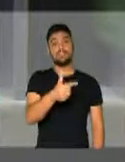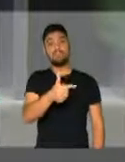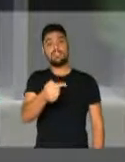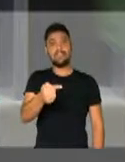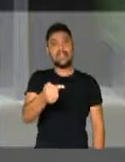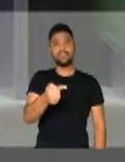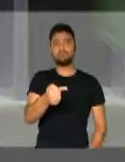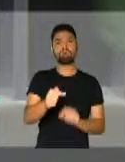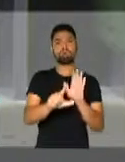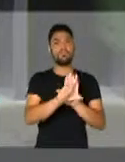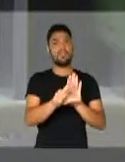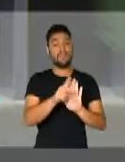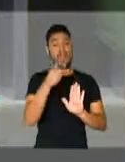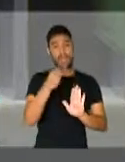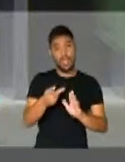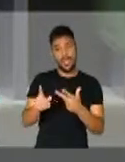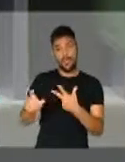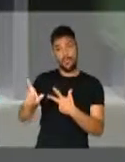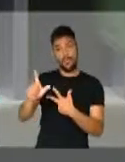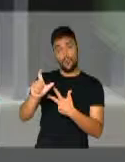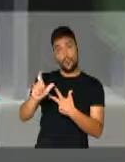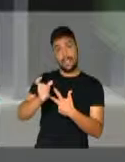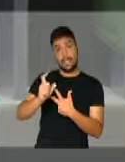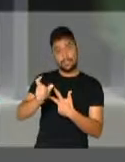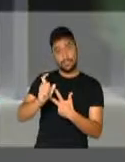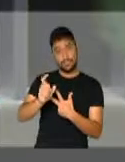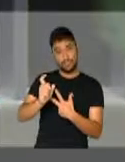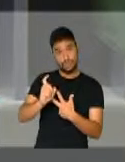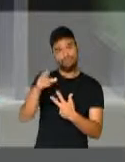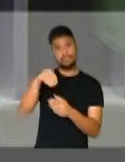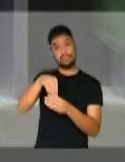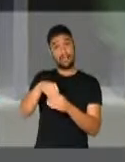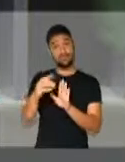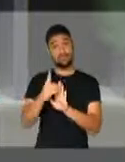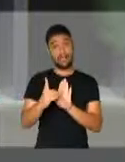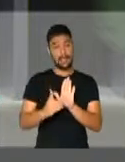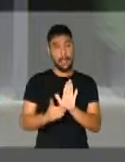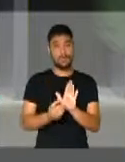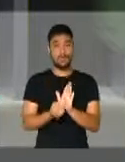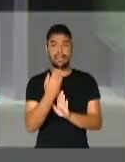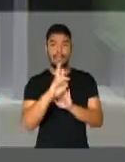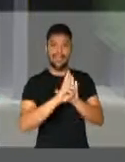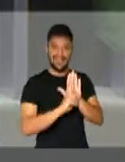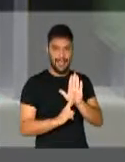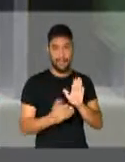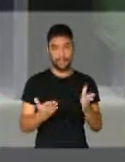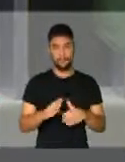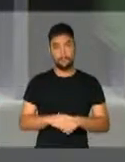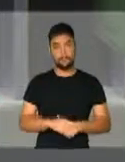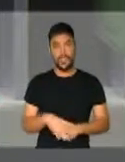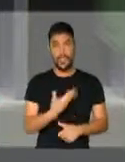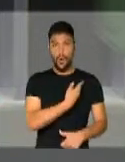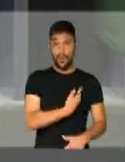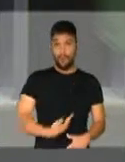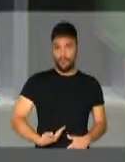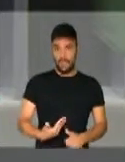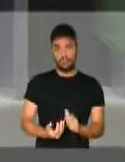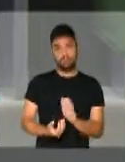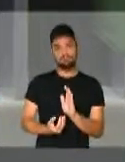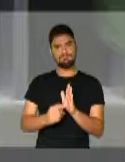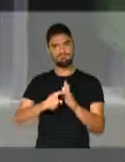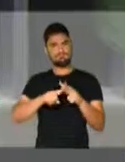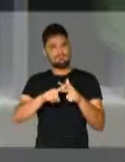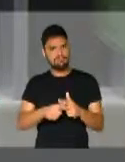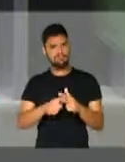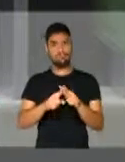que autoriza o Poder Executivo, dentro de um decreto, a fazer uma regulamentação. O governo editou uma lei,